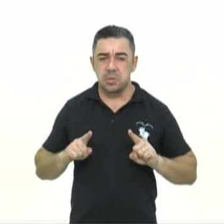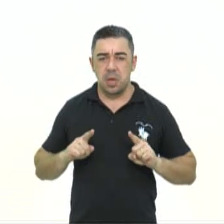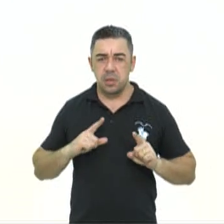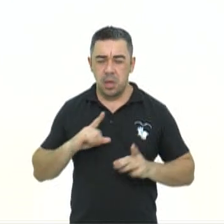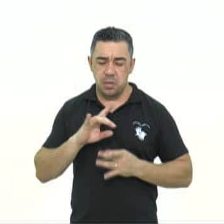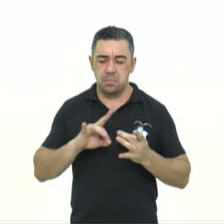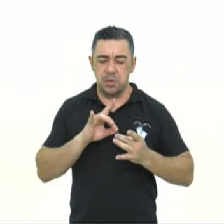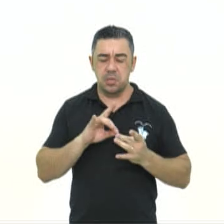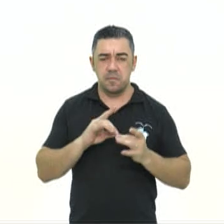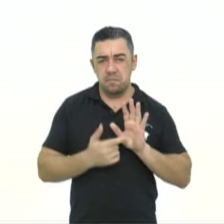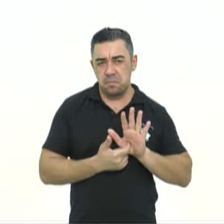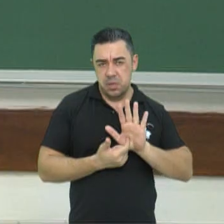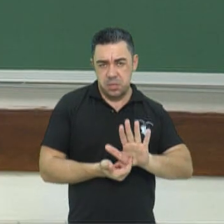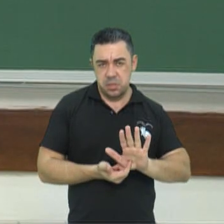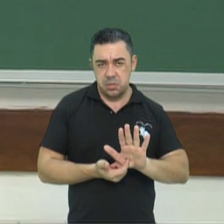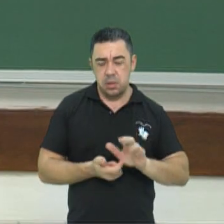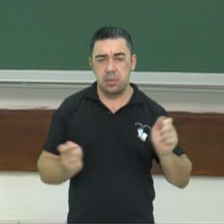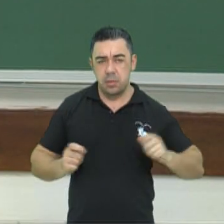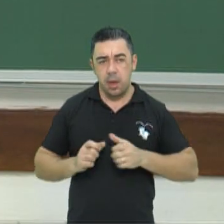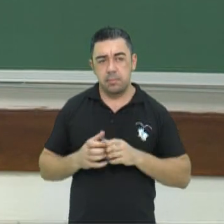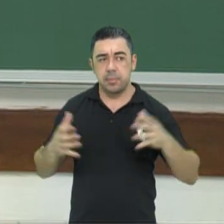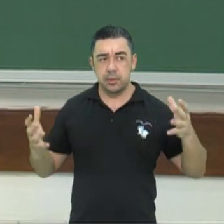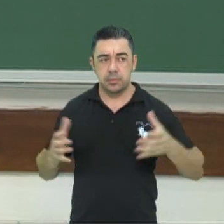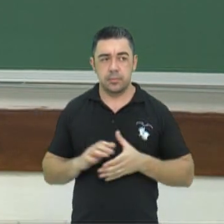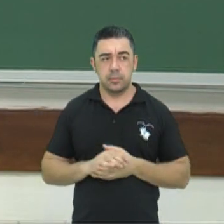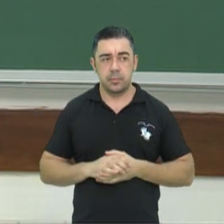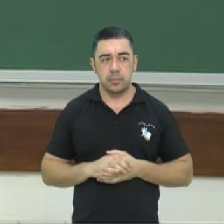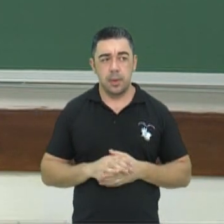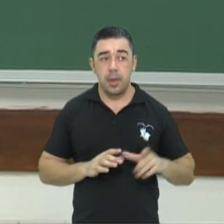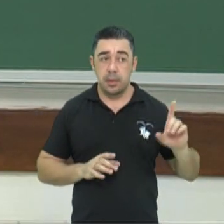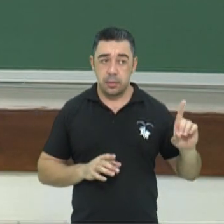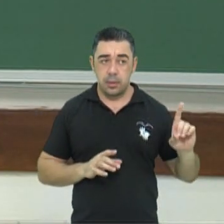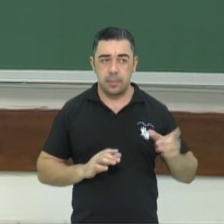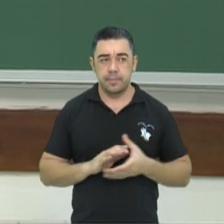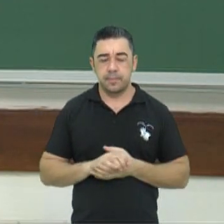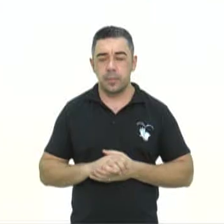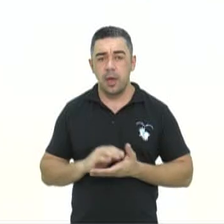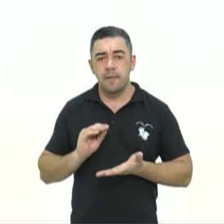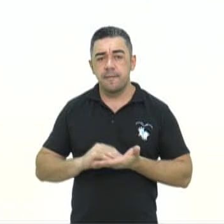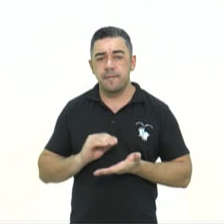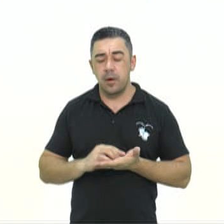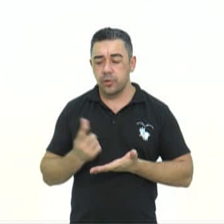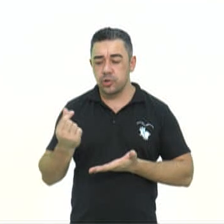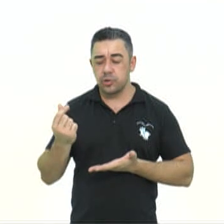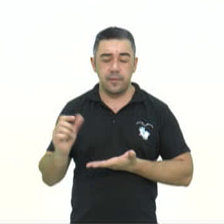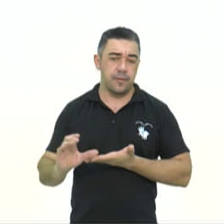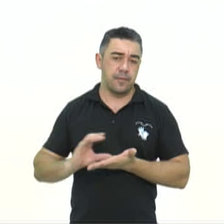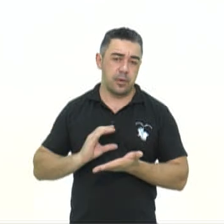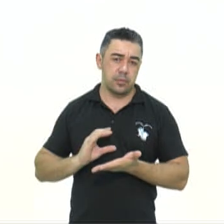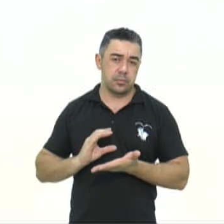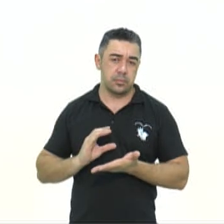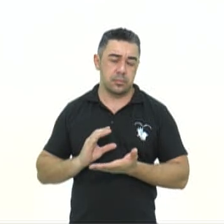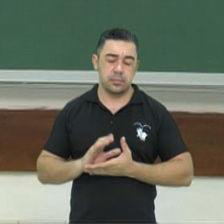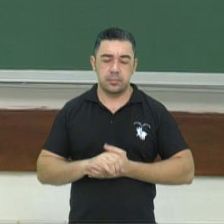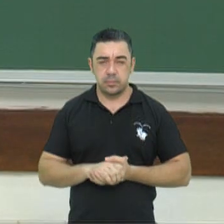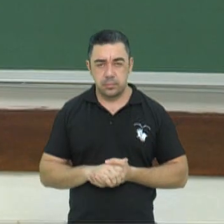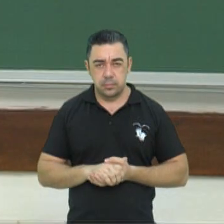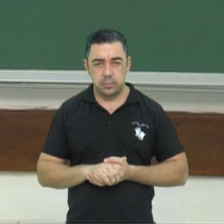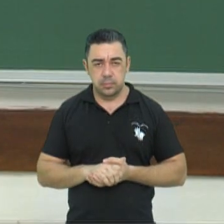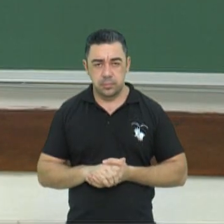rótulos específicos, né, de uma forma mais abrangente. E a alternativa D, a falta de retorno